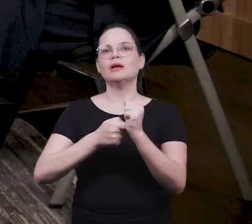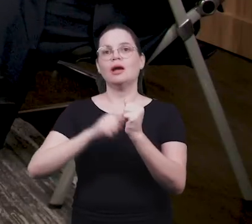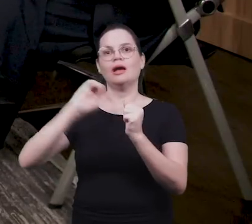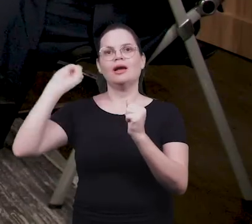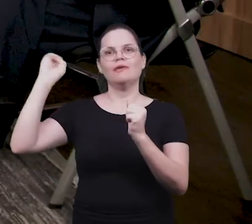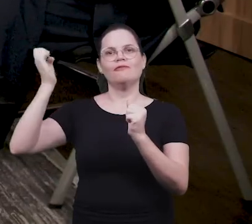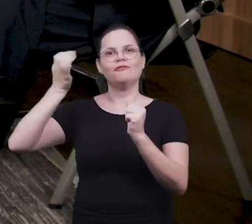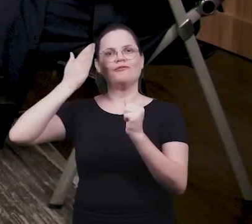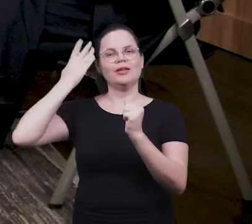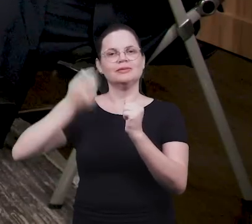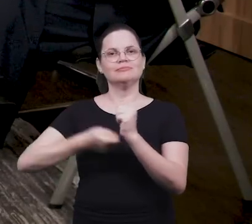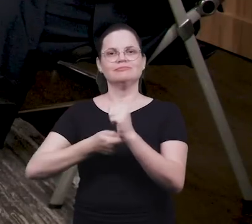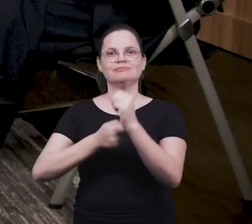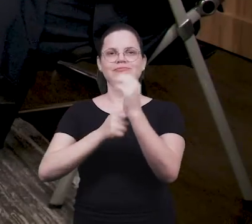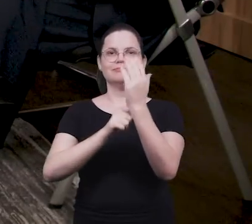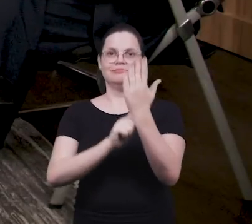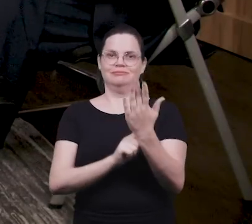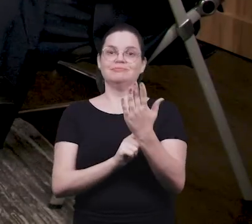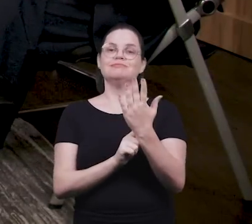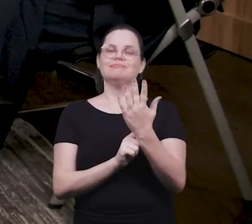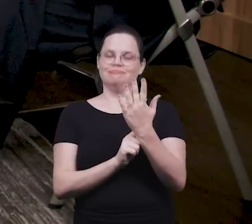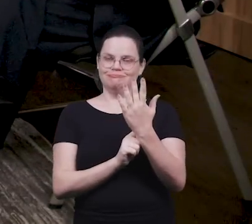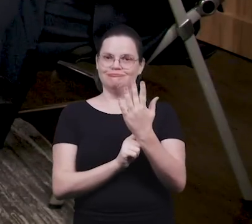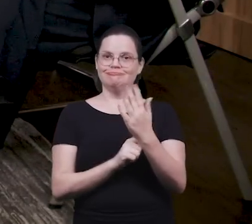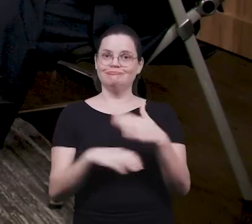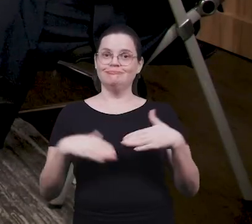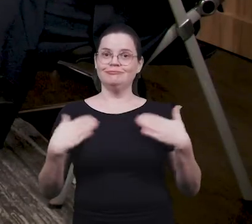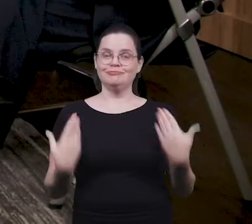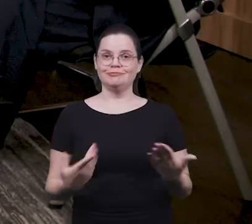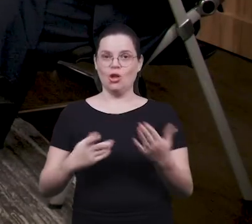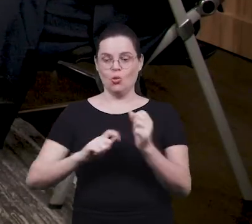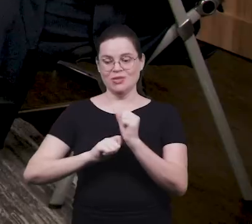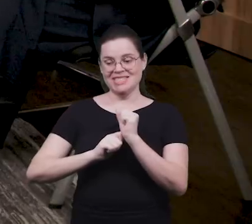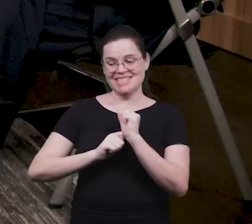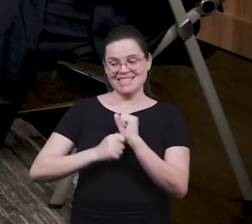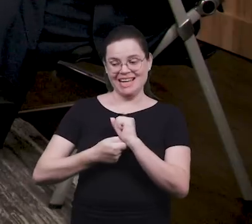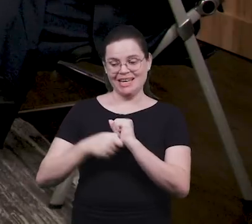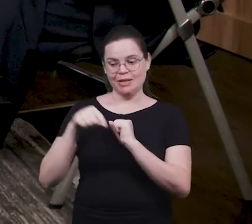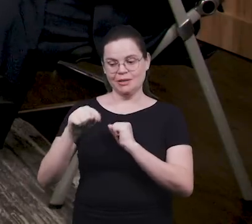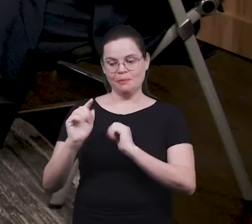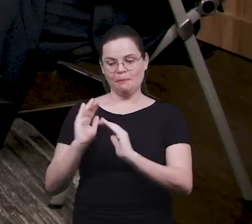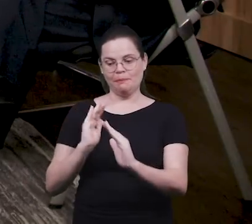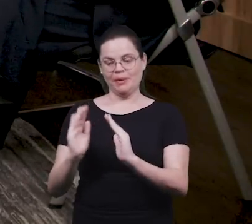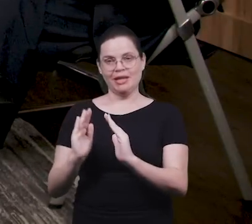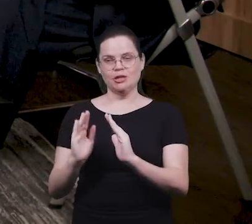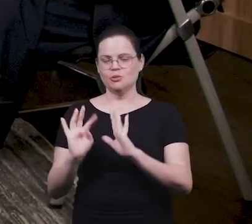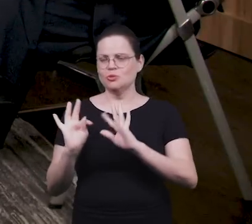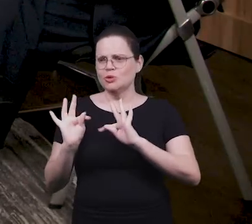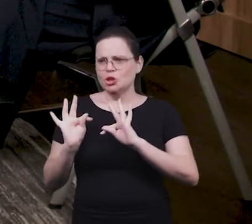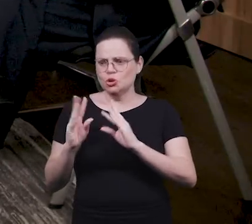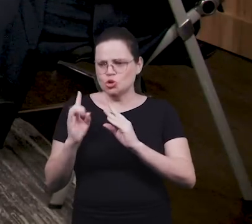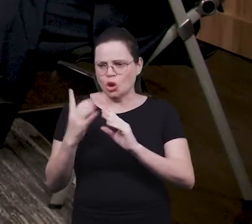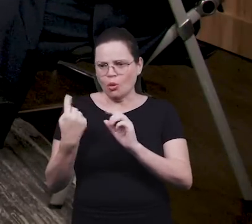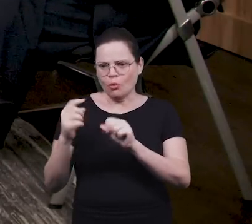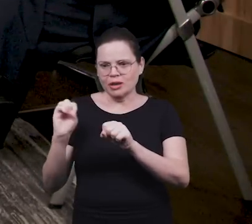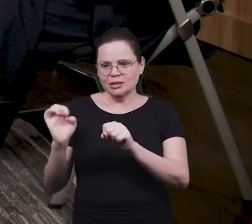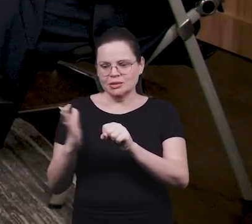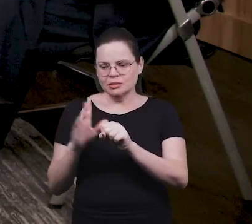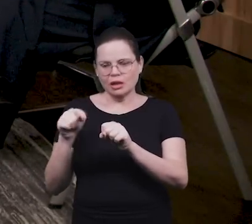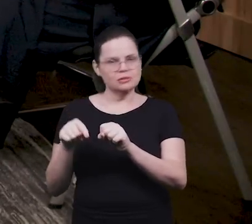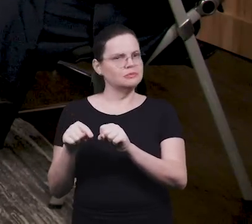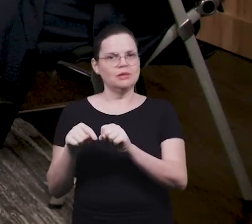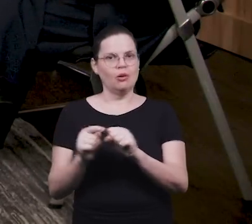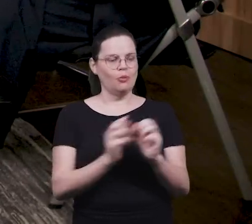segredo da igreja, em todas as épocas, foi conhecer a